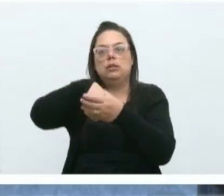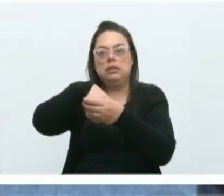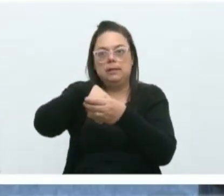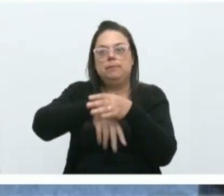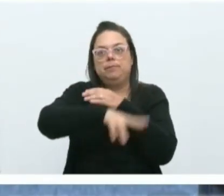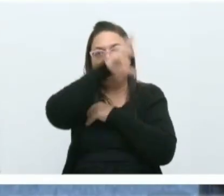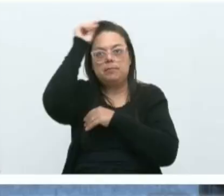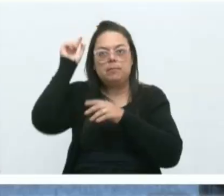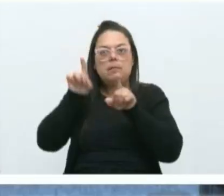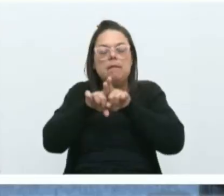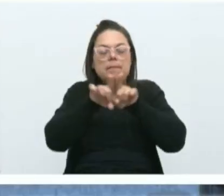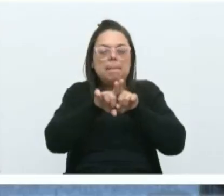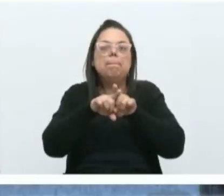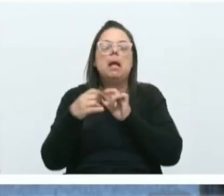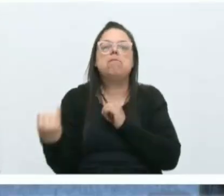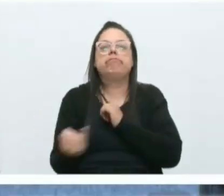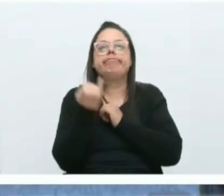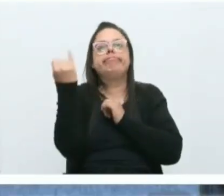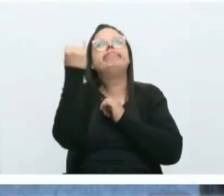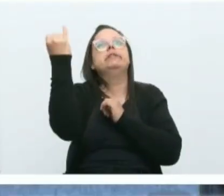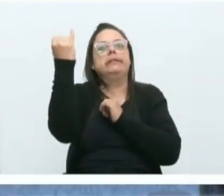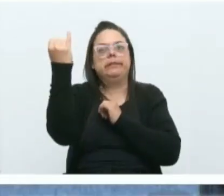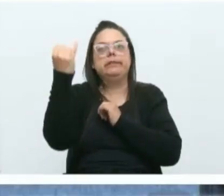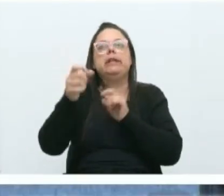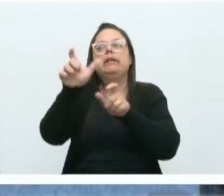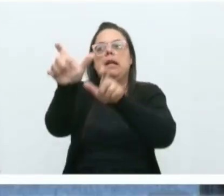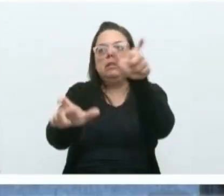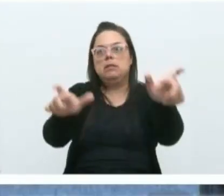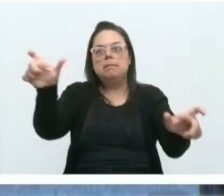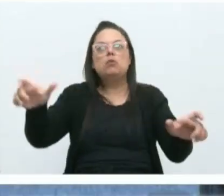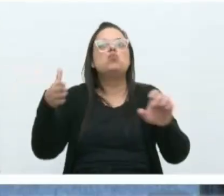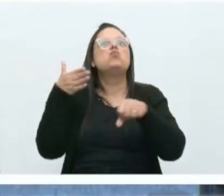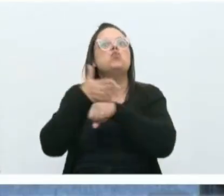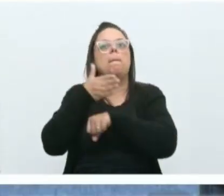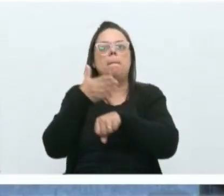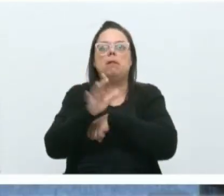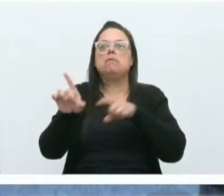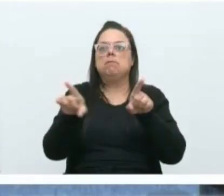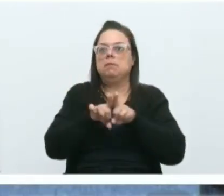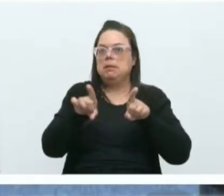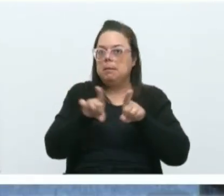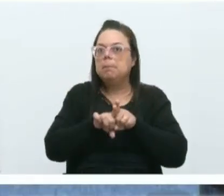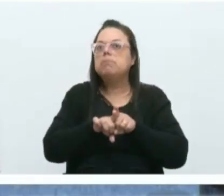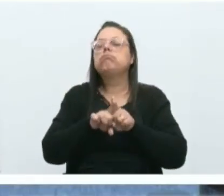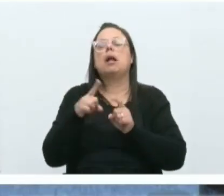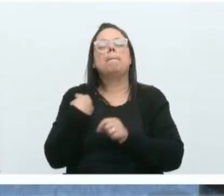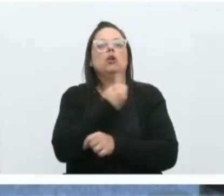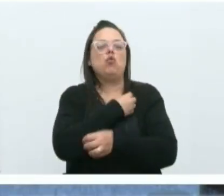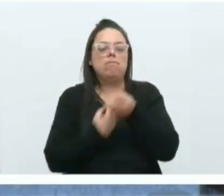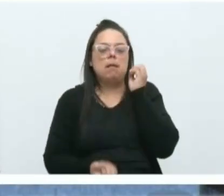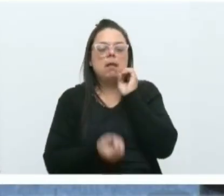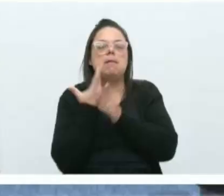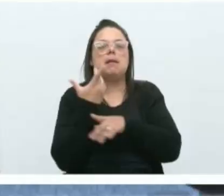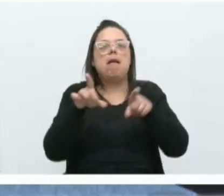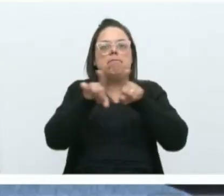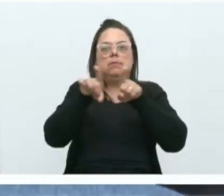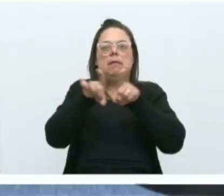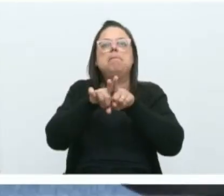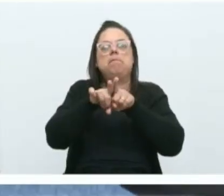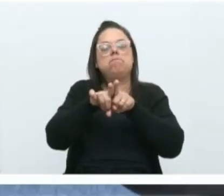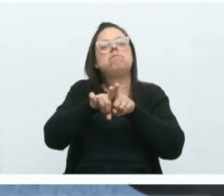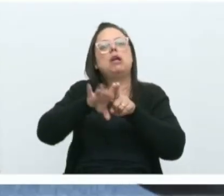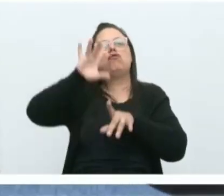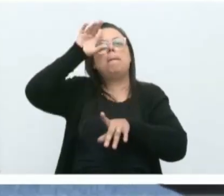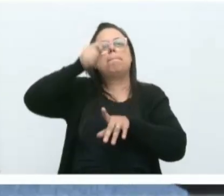e é importante, né, a participação da população para que a gente possa, né, criar as diretrizes, definir